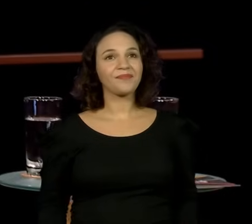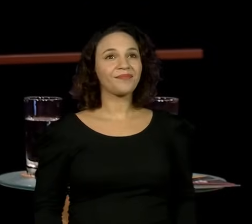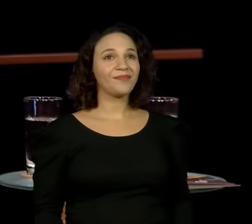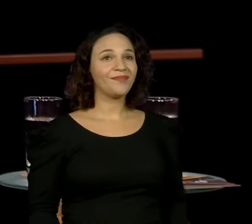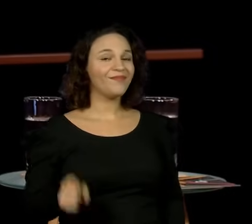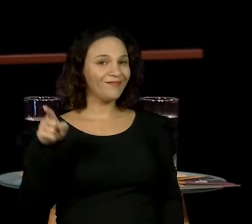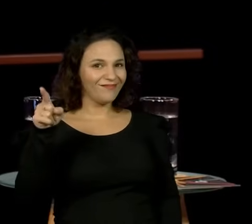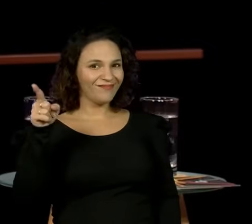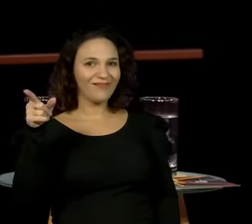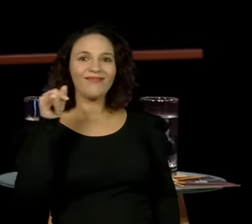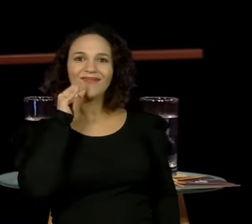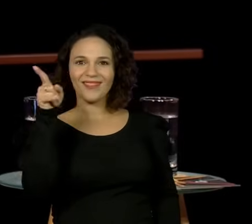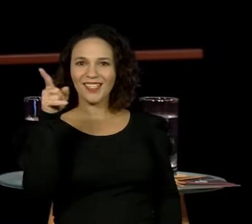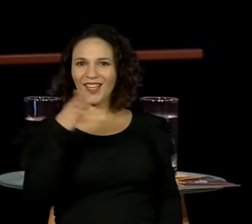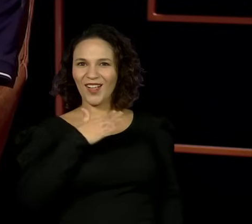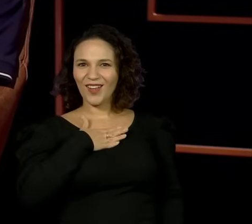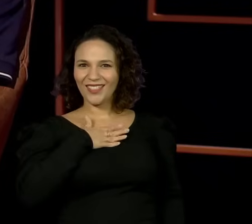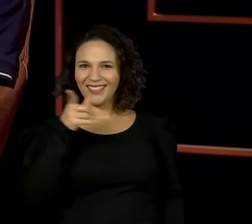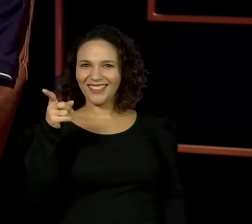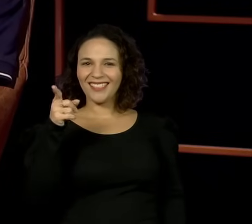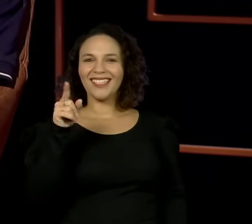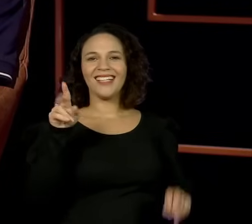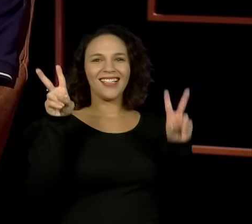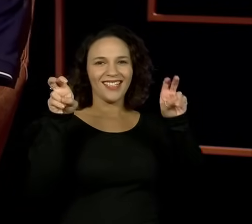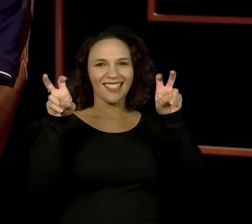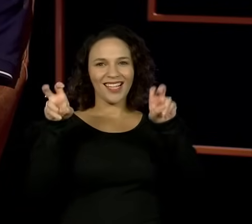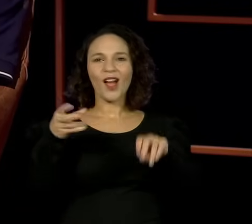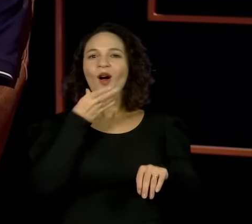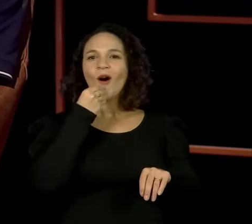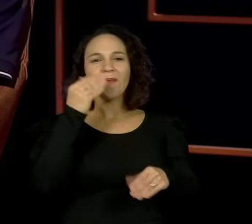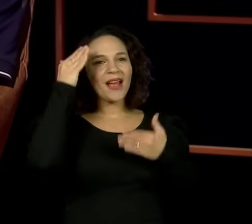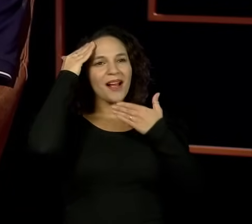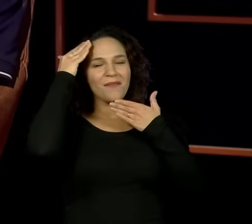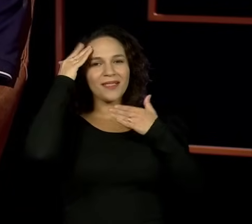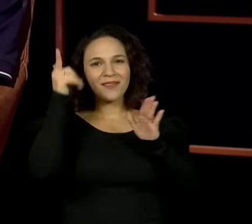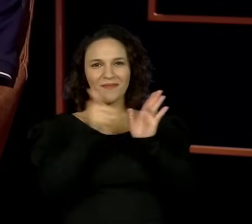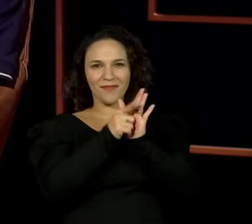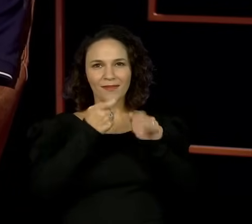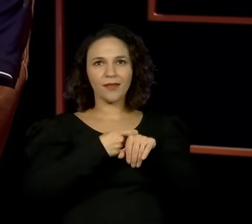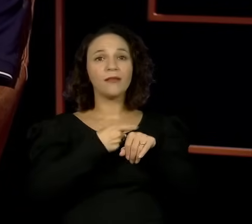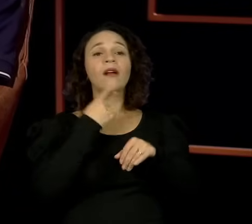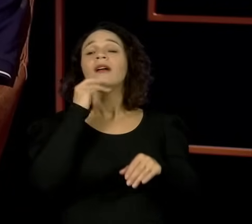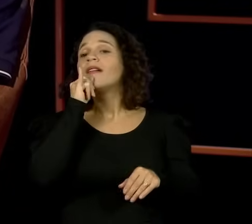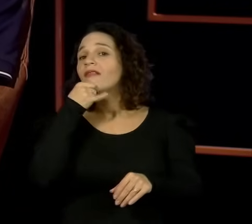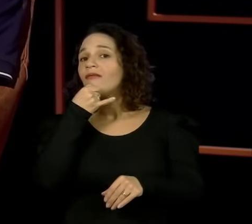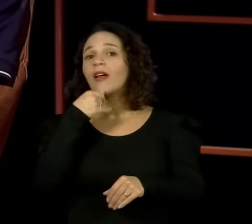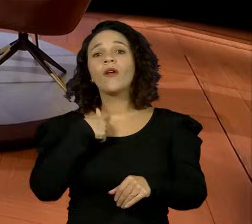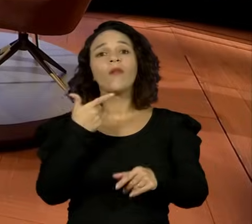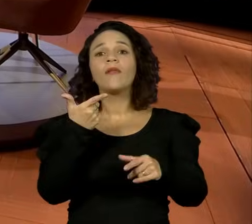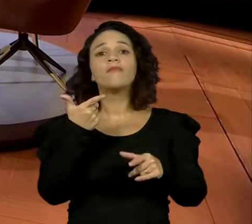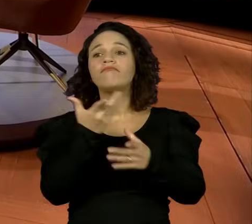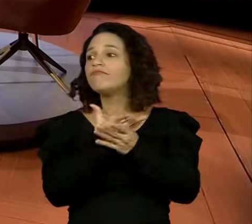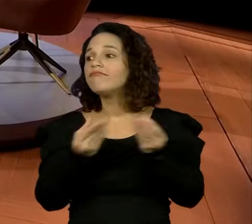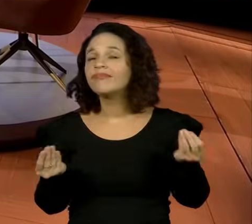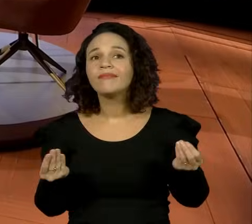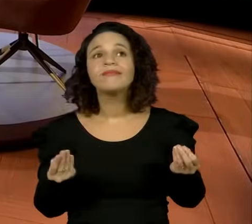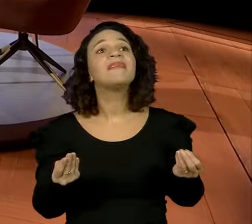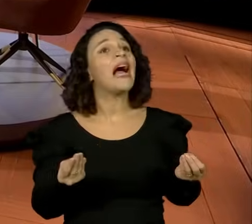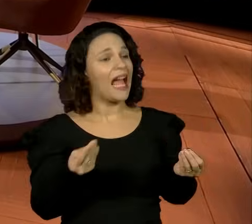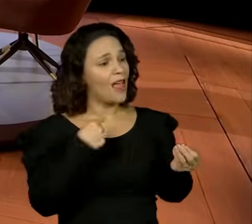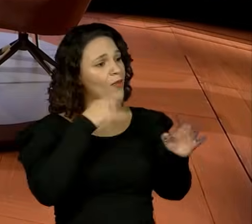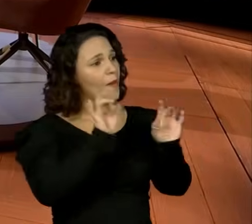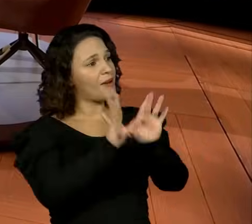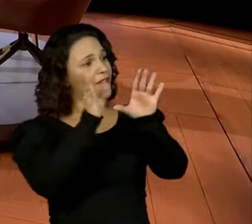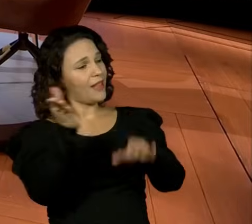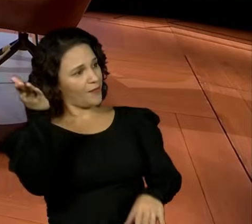de Papelão é uma das suas favoritas, né? É uma das minhas favoritas. Infelizmente, eu não tenho mais. Vocês podem me mandar. A gente pode